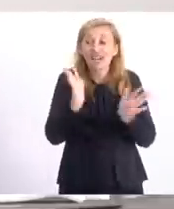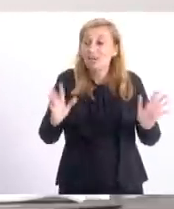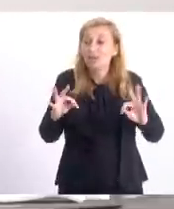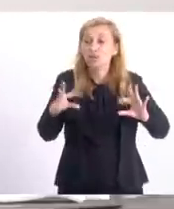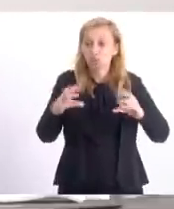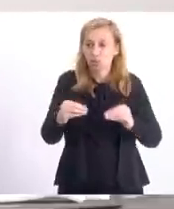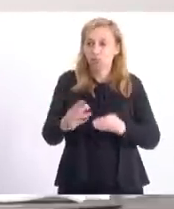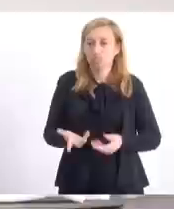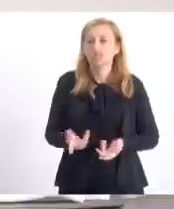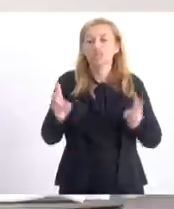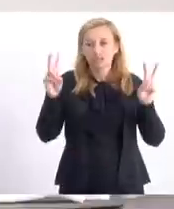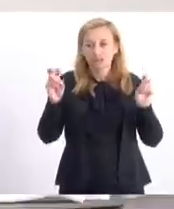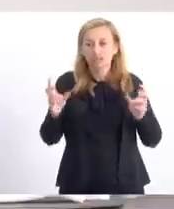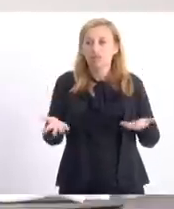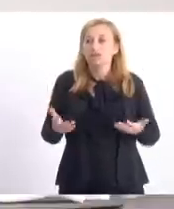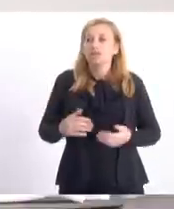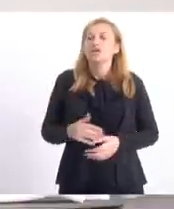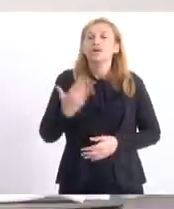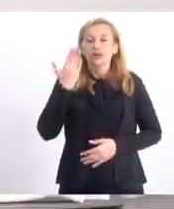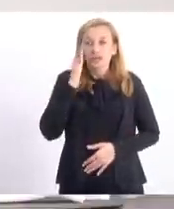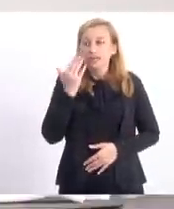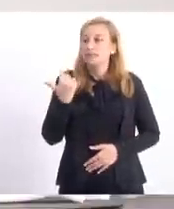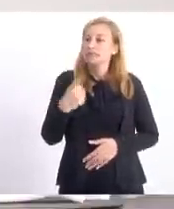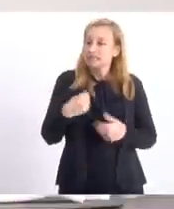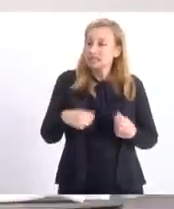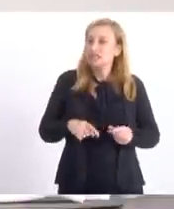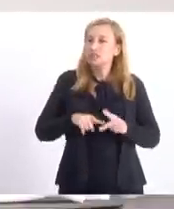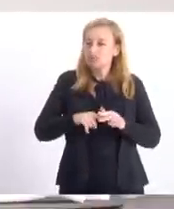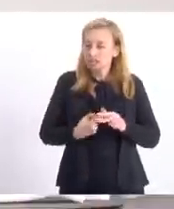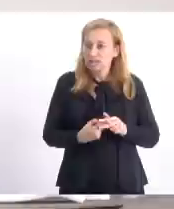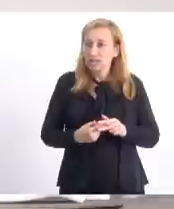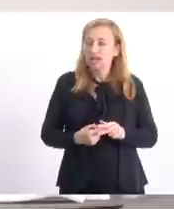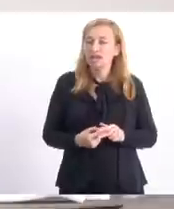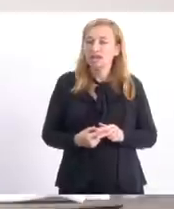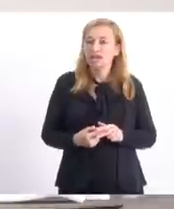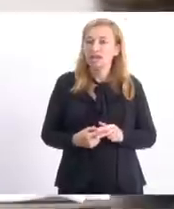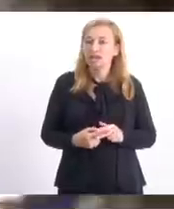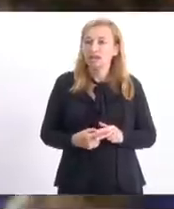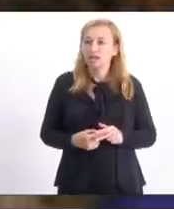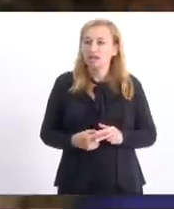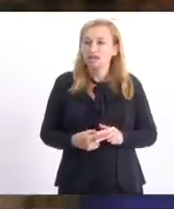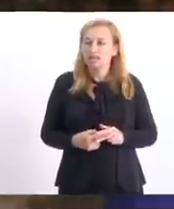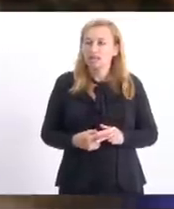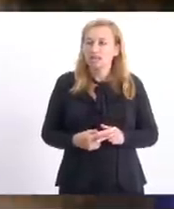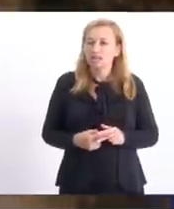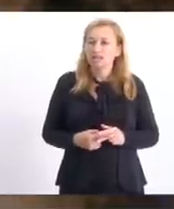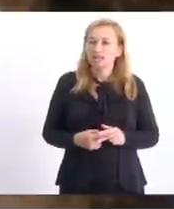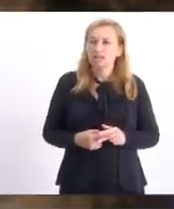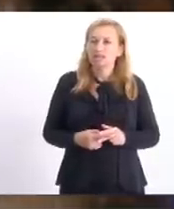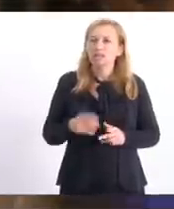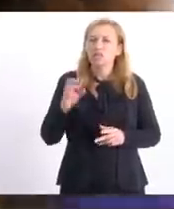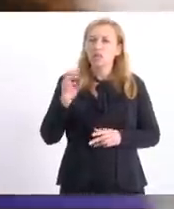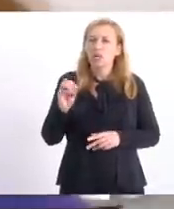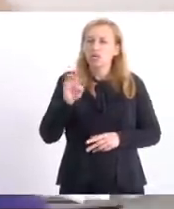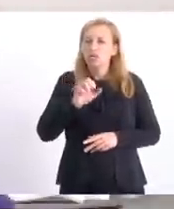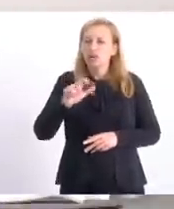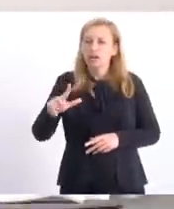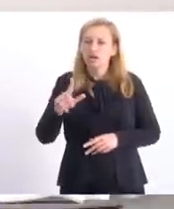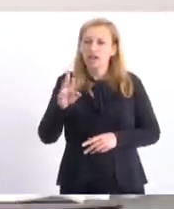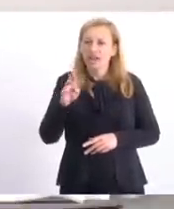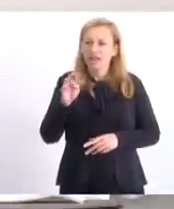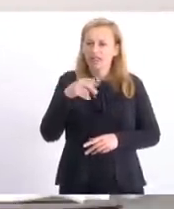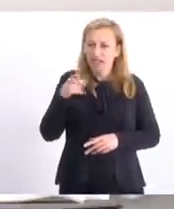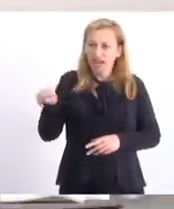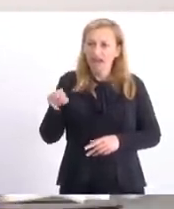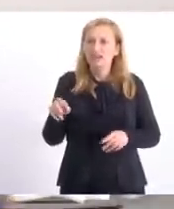questão. Eu entendo que precisa ser feita a correção, díspare, e com toda a vênia ao meu coronel Renan e ao